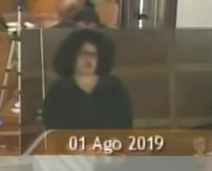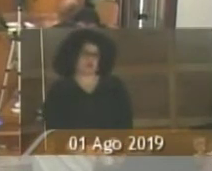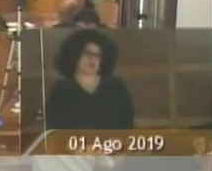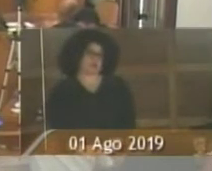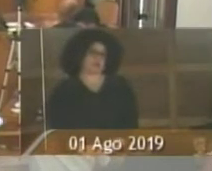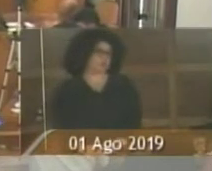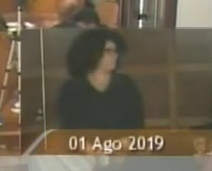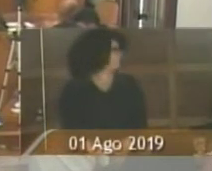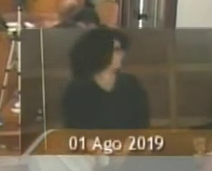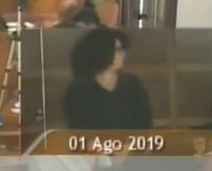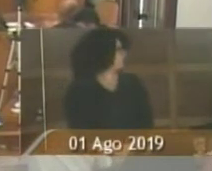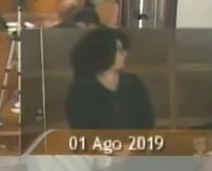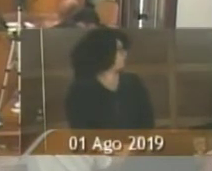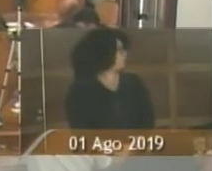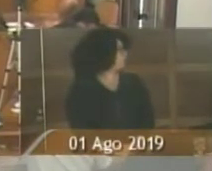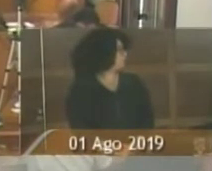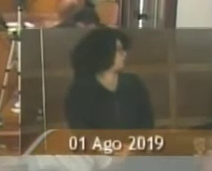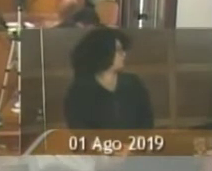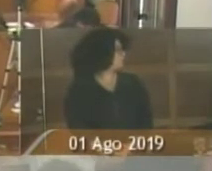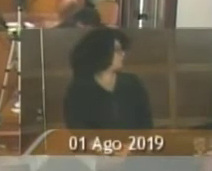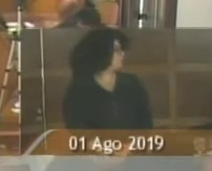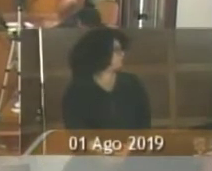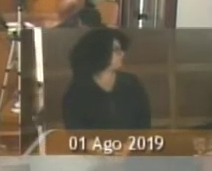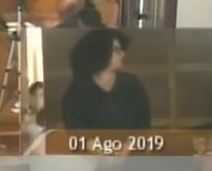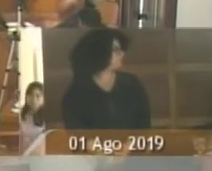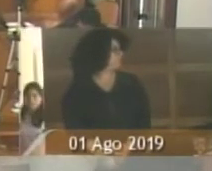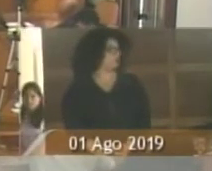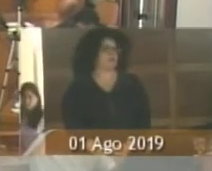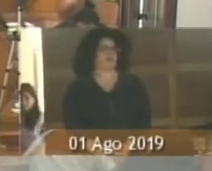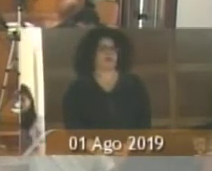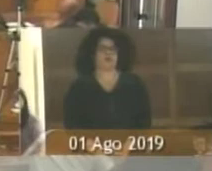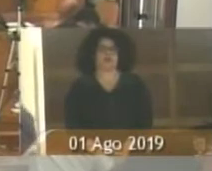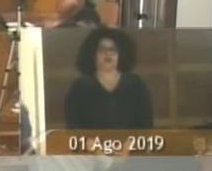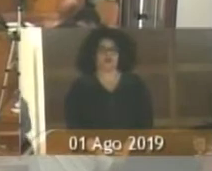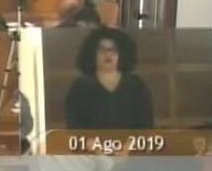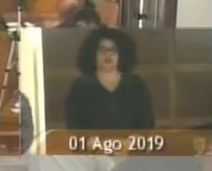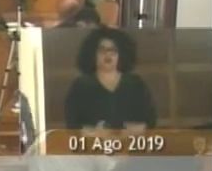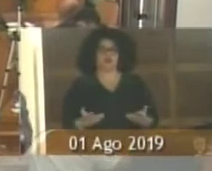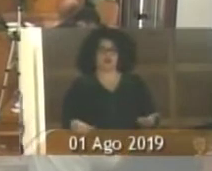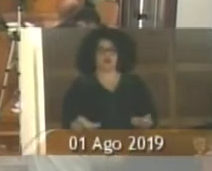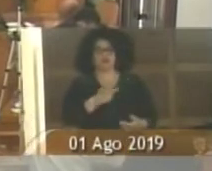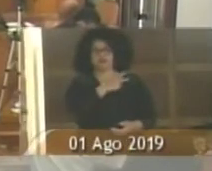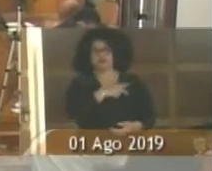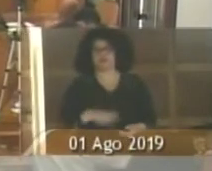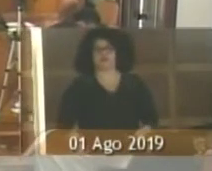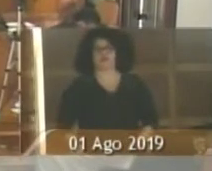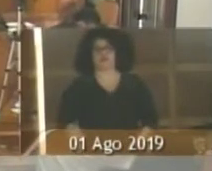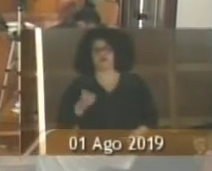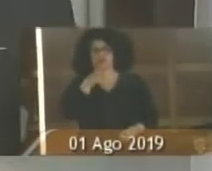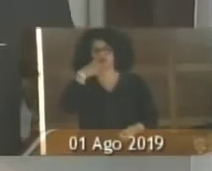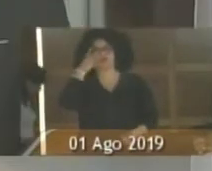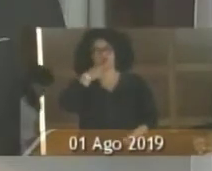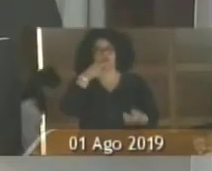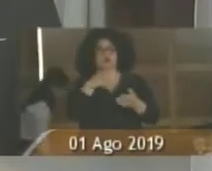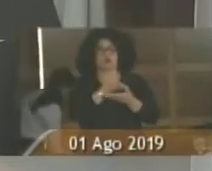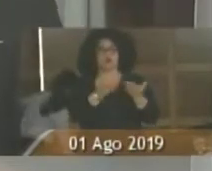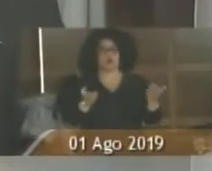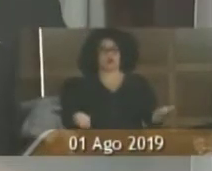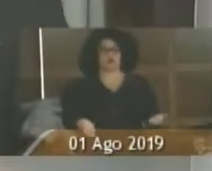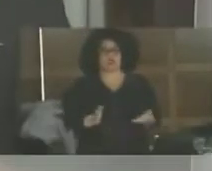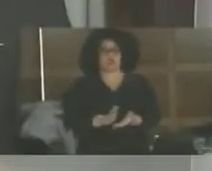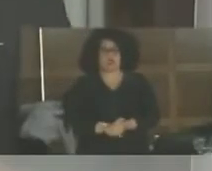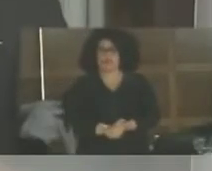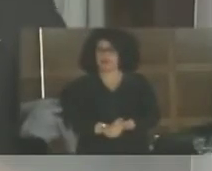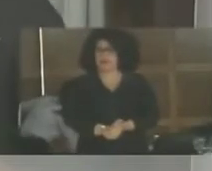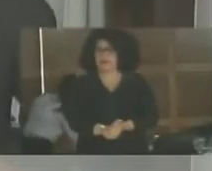Deram um nó aqui no microfone. Senhor presidente, nobres vereadores, vereadora Jane, Luciano